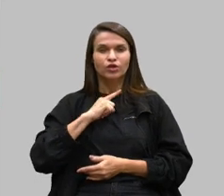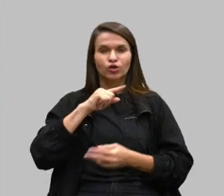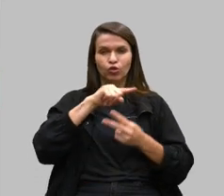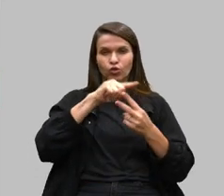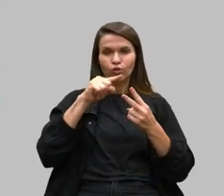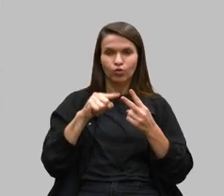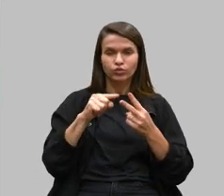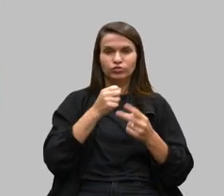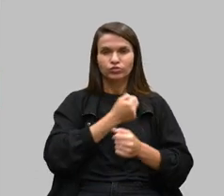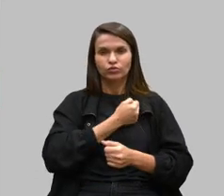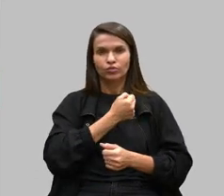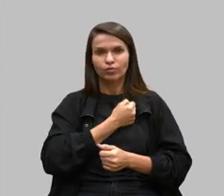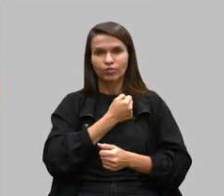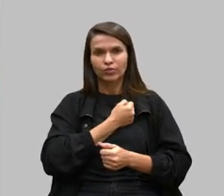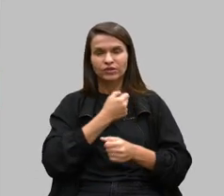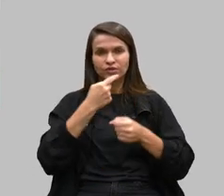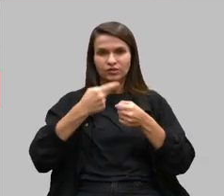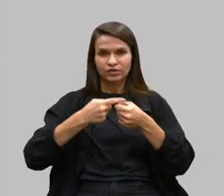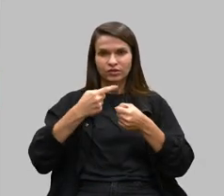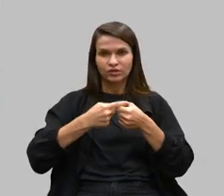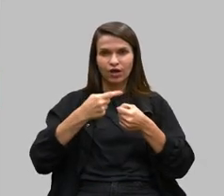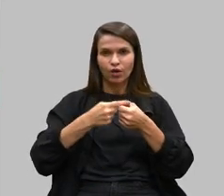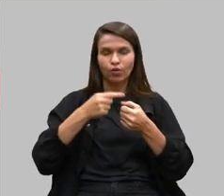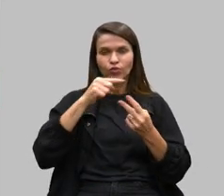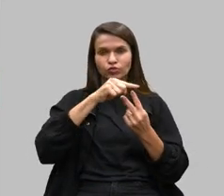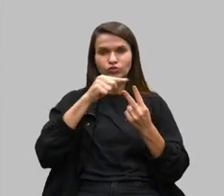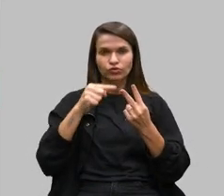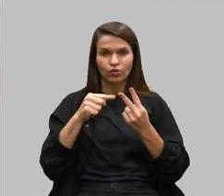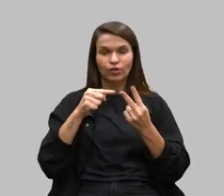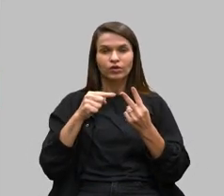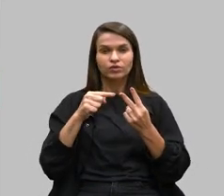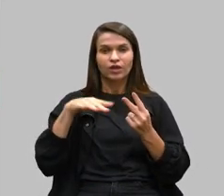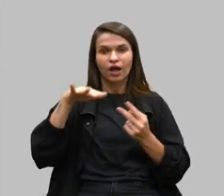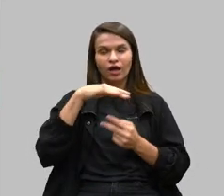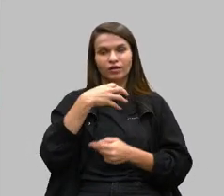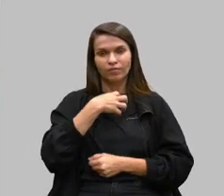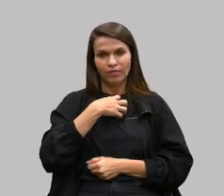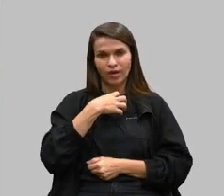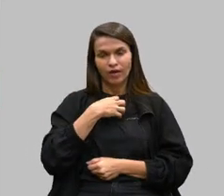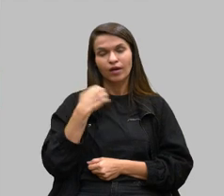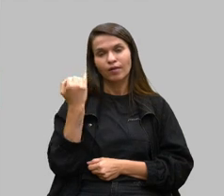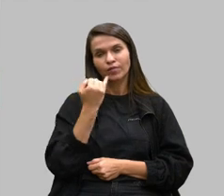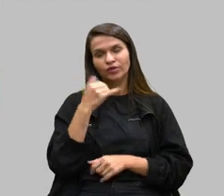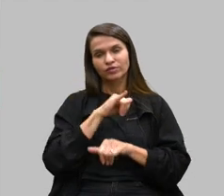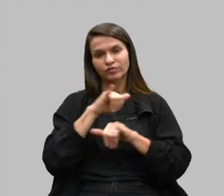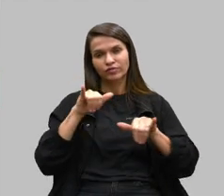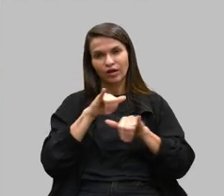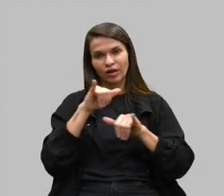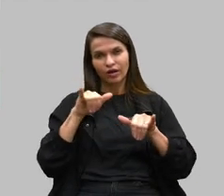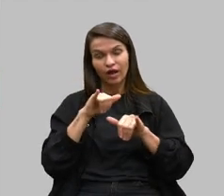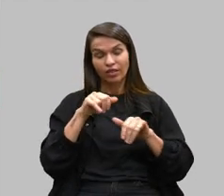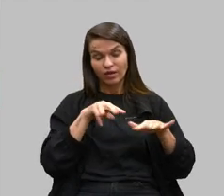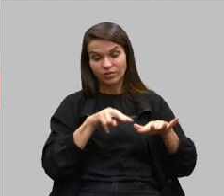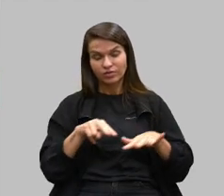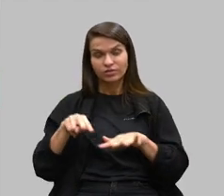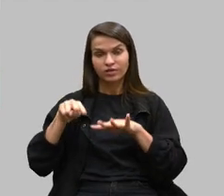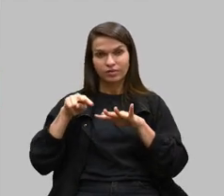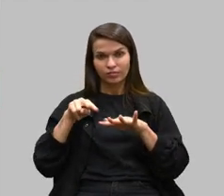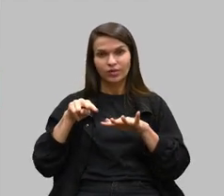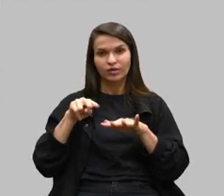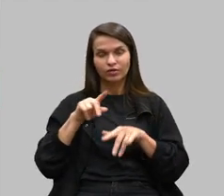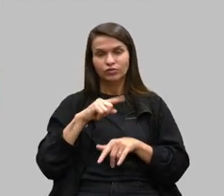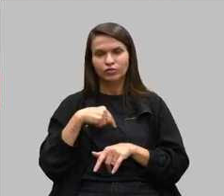Freitas e Mucuri ambos na Bahia é importante dizer que nessa semana nós